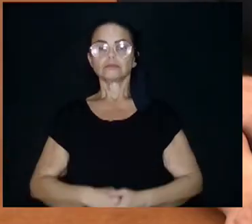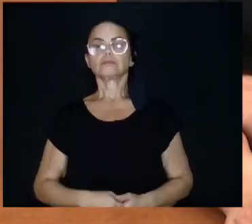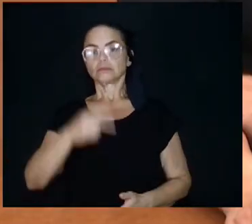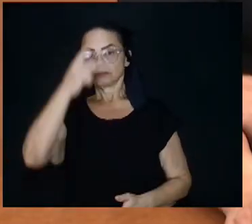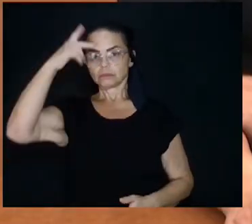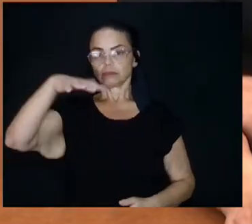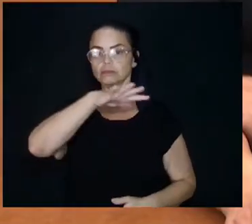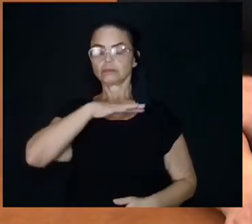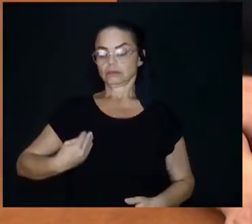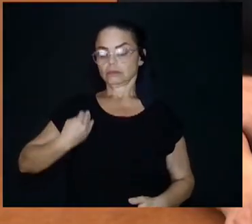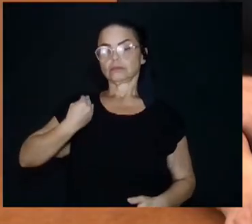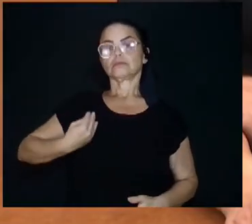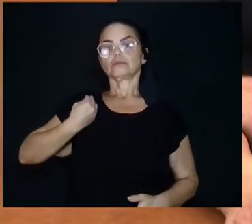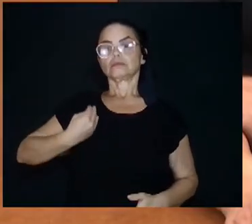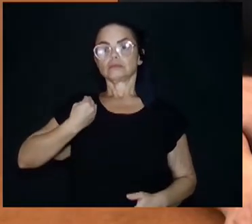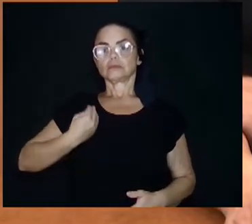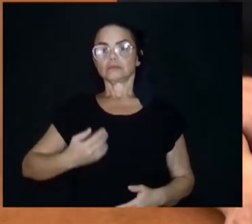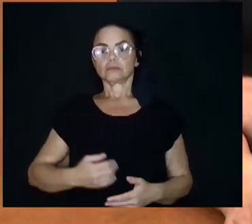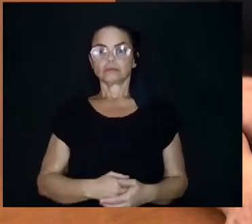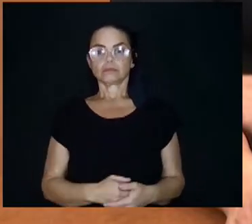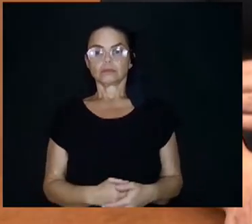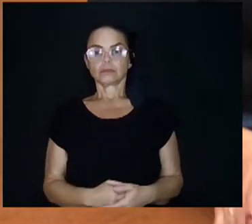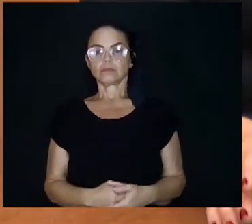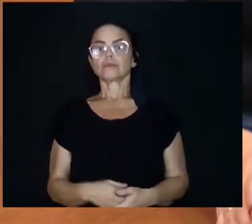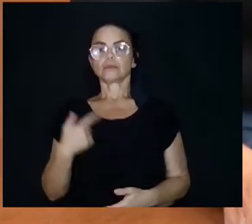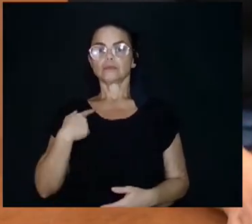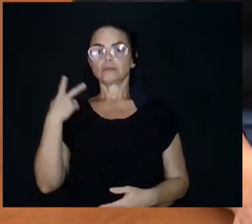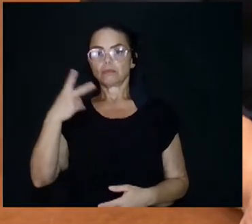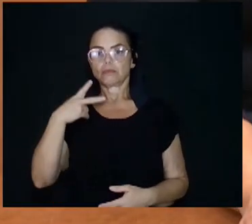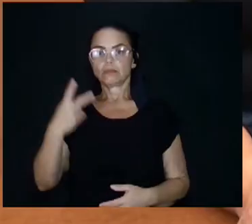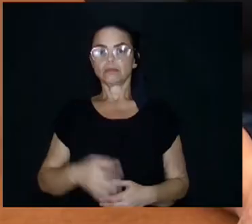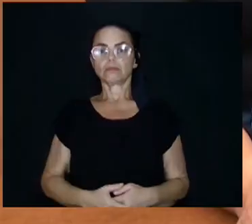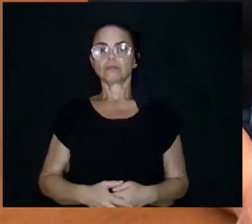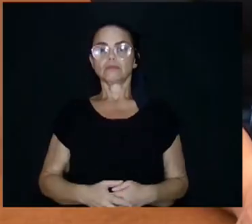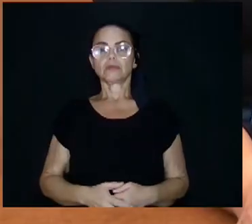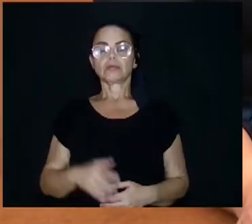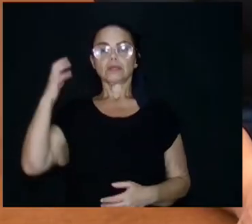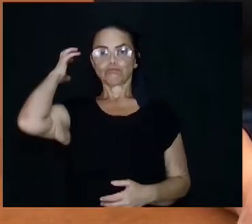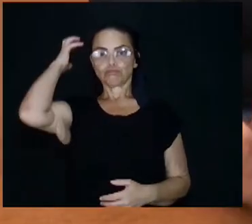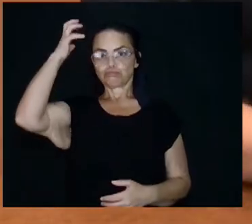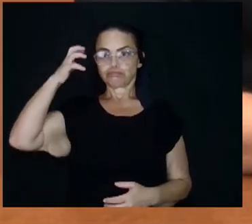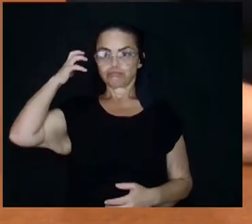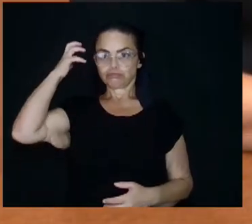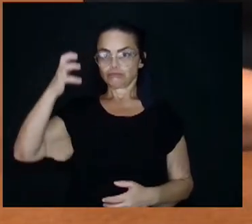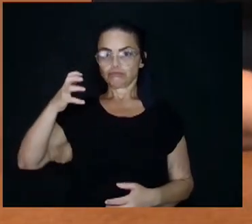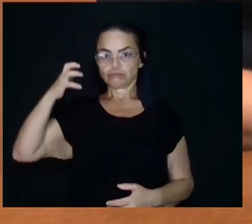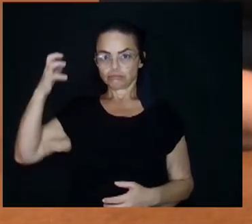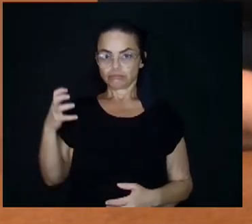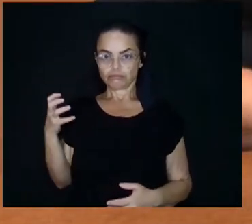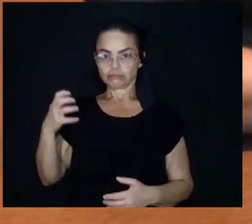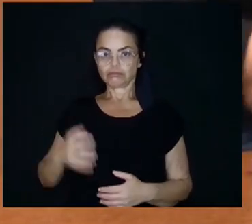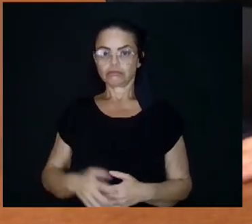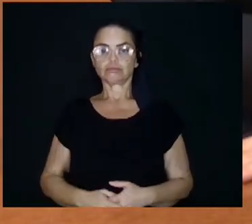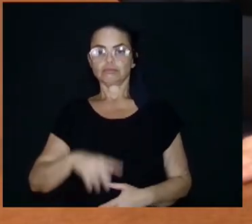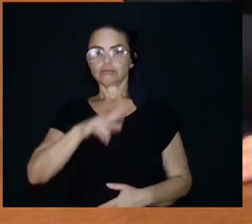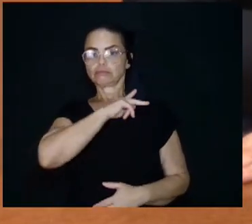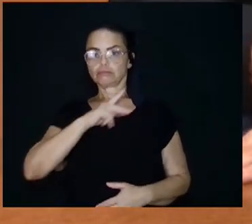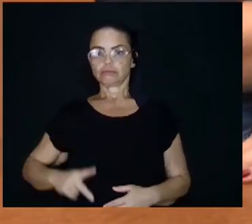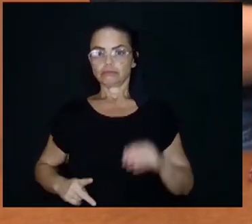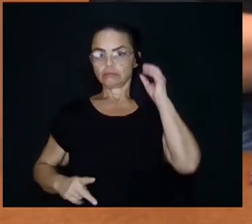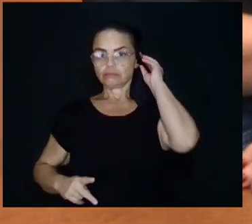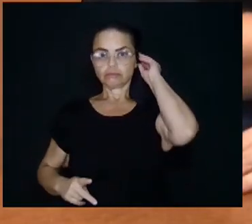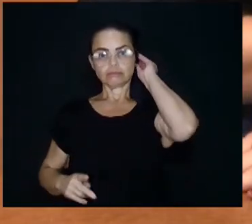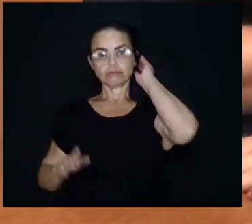presentes. Eu sou a vereadora Guida Calisto, sou presidente da Frente Parlamentar da